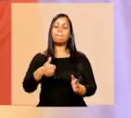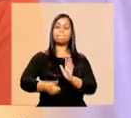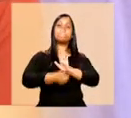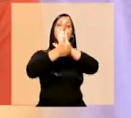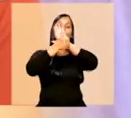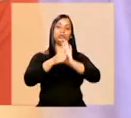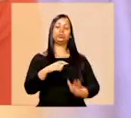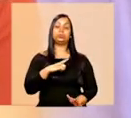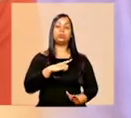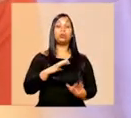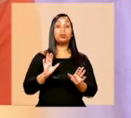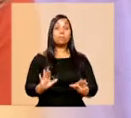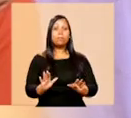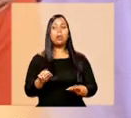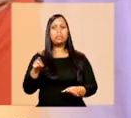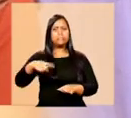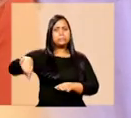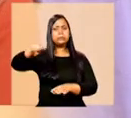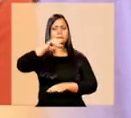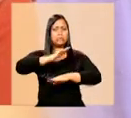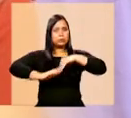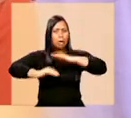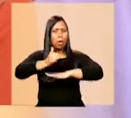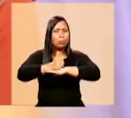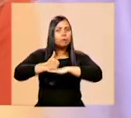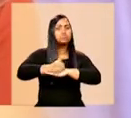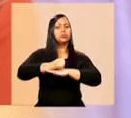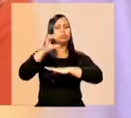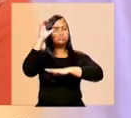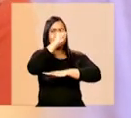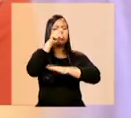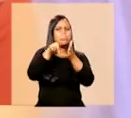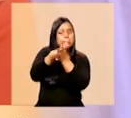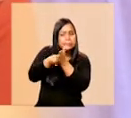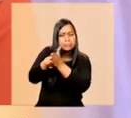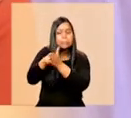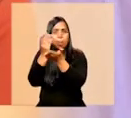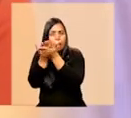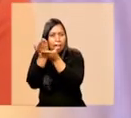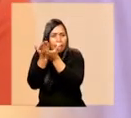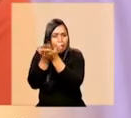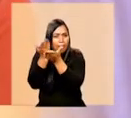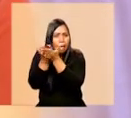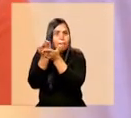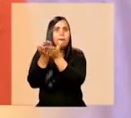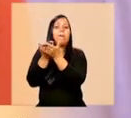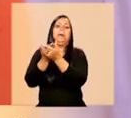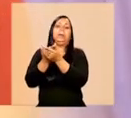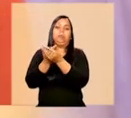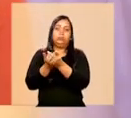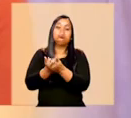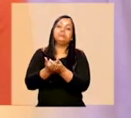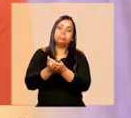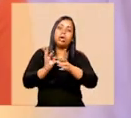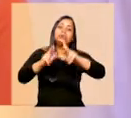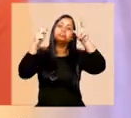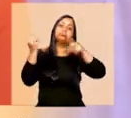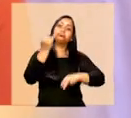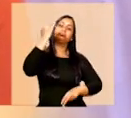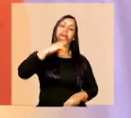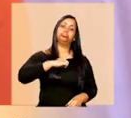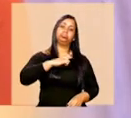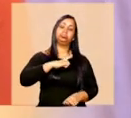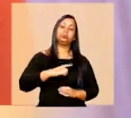positivo. Mas a capacitação dessas pessoas que trabalham hoje dentro, né, da nossa regional, certamente é um diferencial